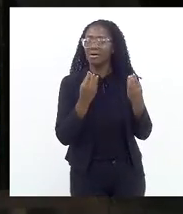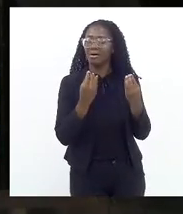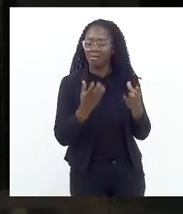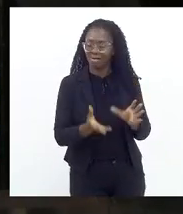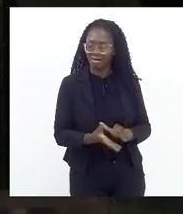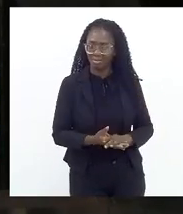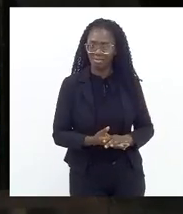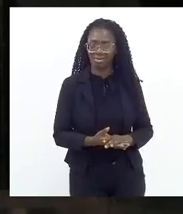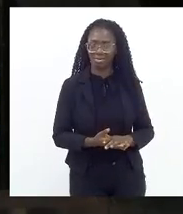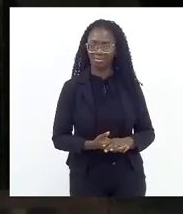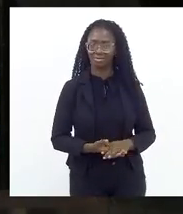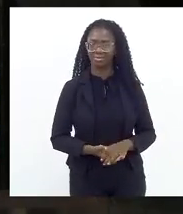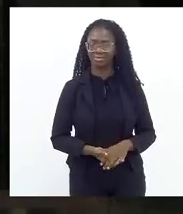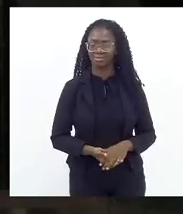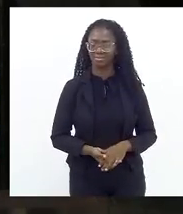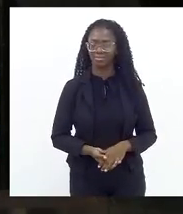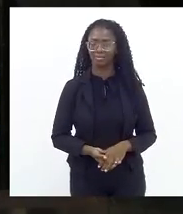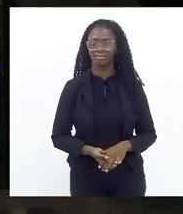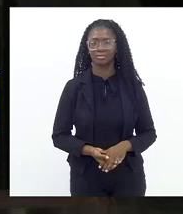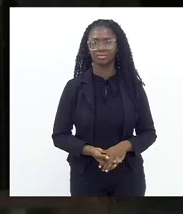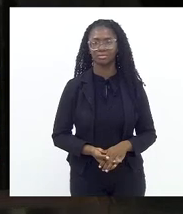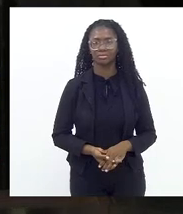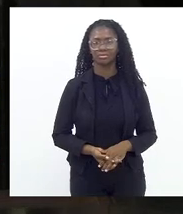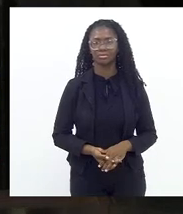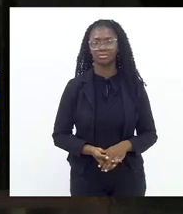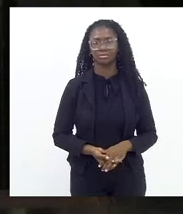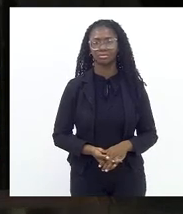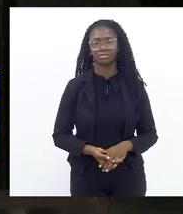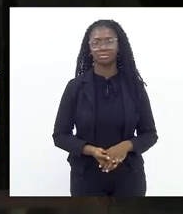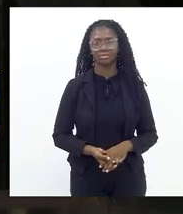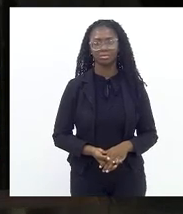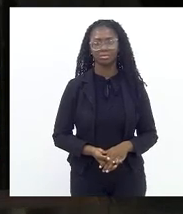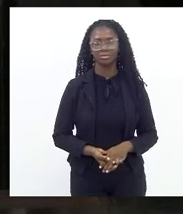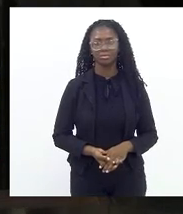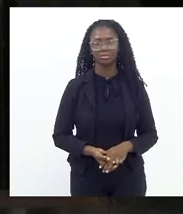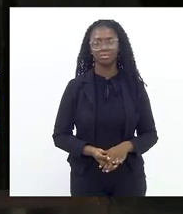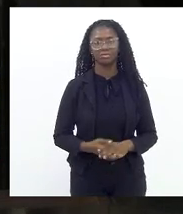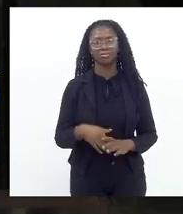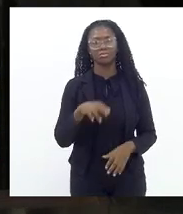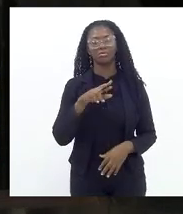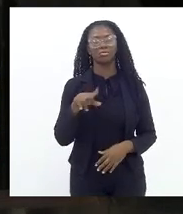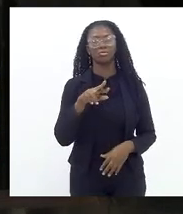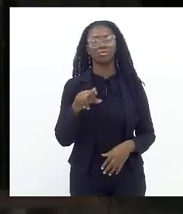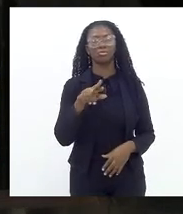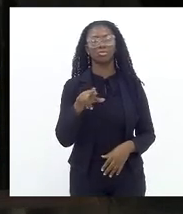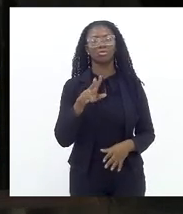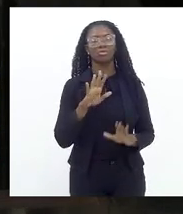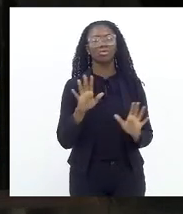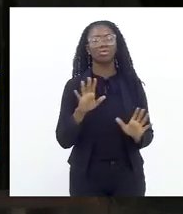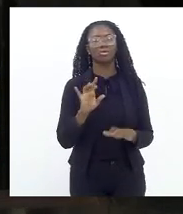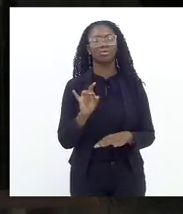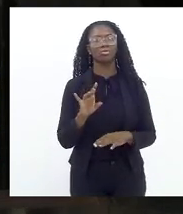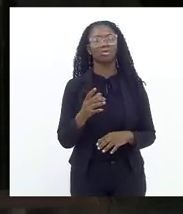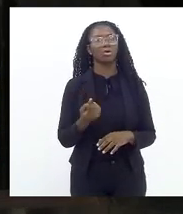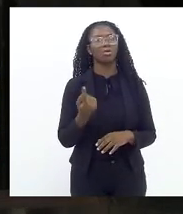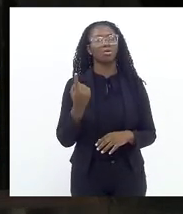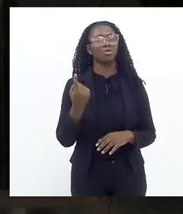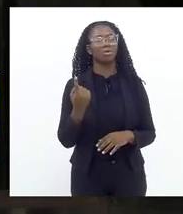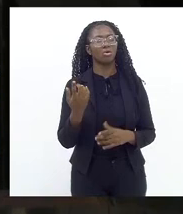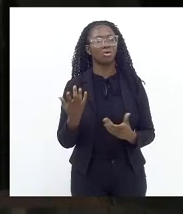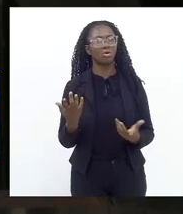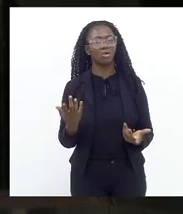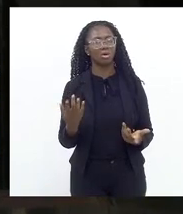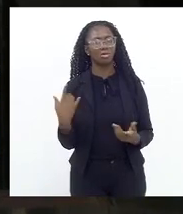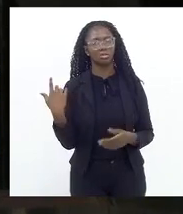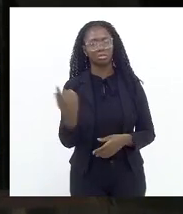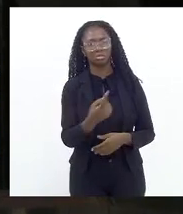a vacina e a imunização. Aliás, não foi um acaso que tenhamos